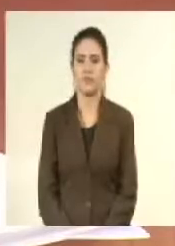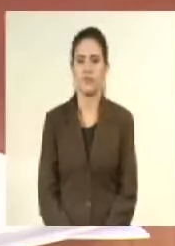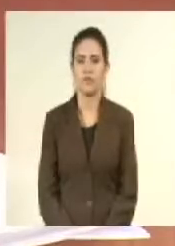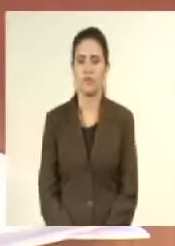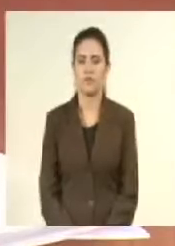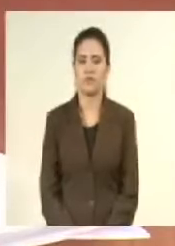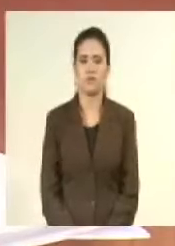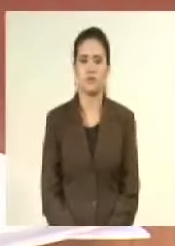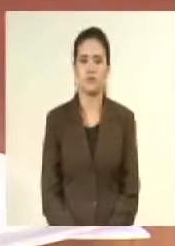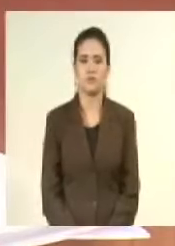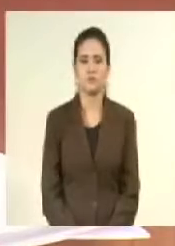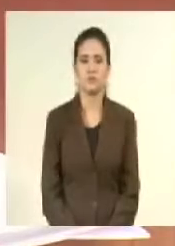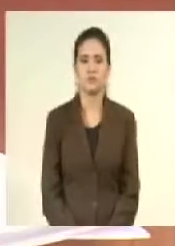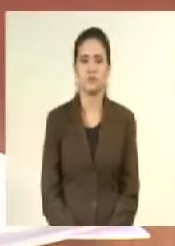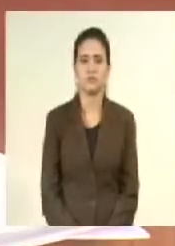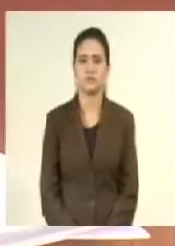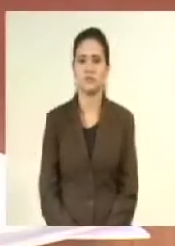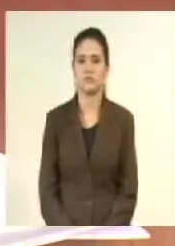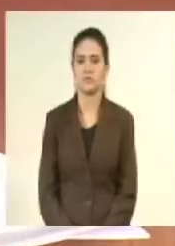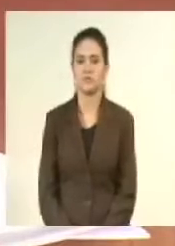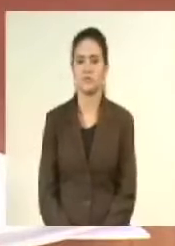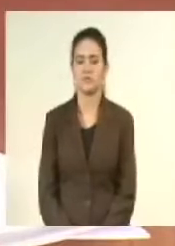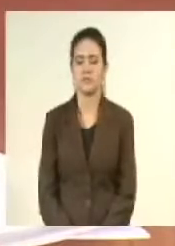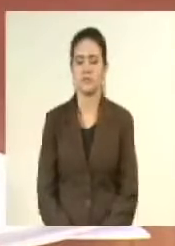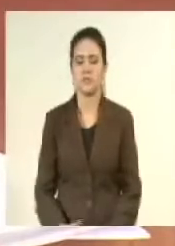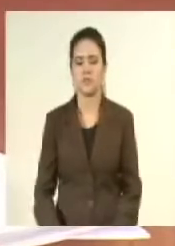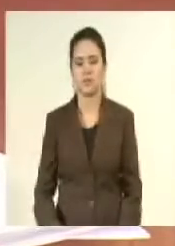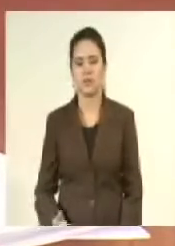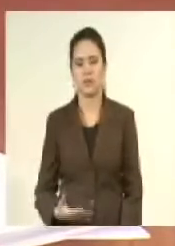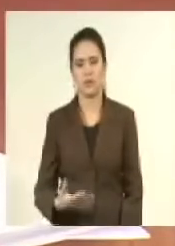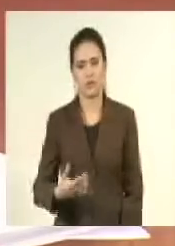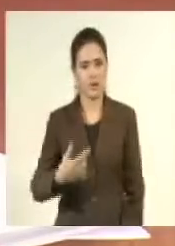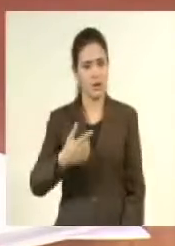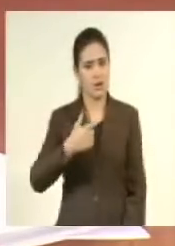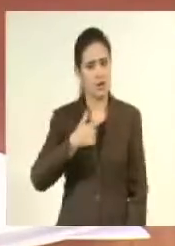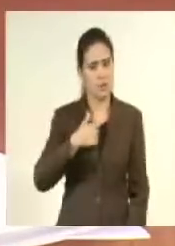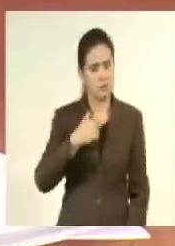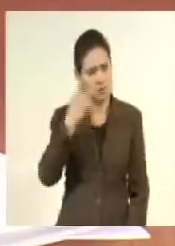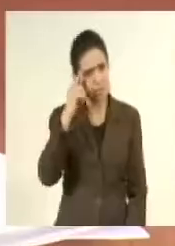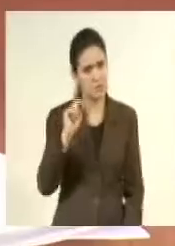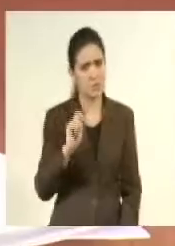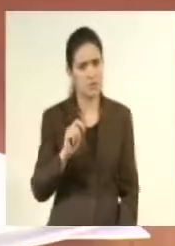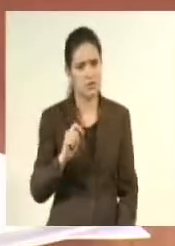fosse verdade. Eu acho que eu não merecia uma manchete do Imparcial.